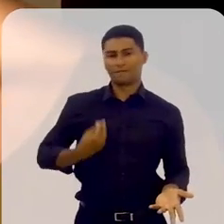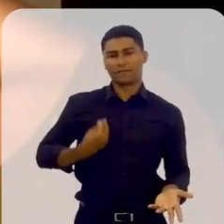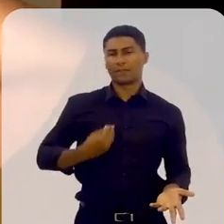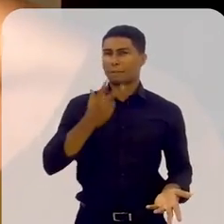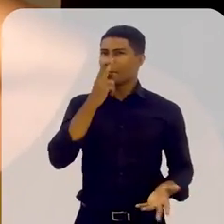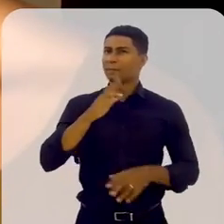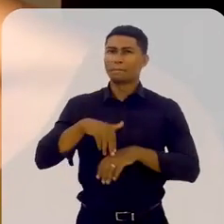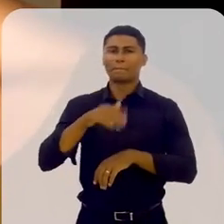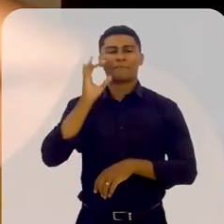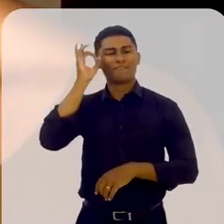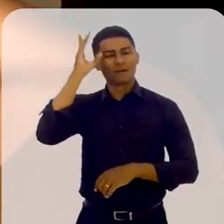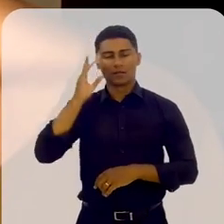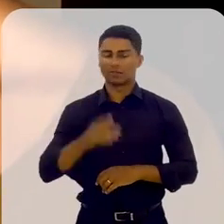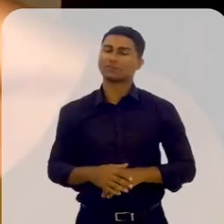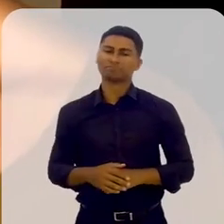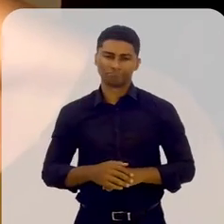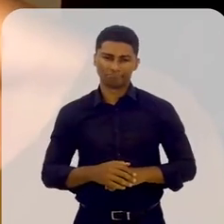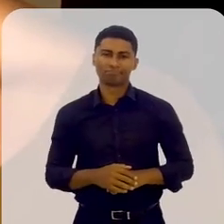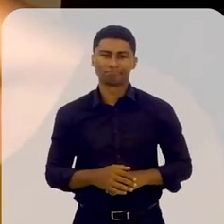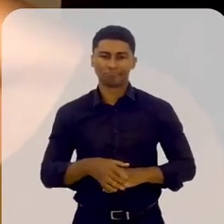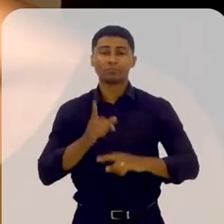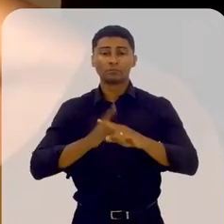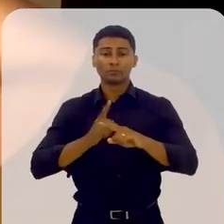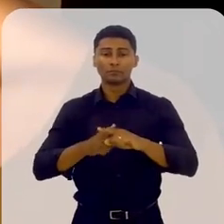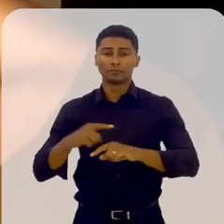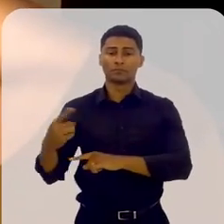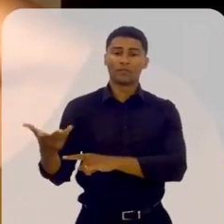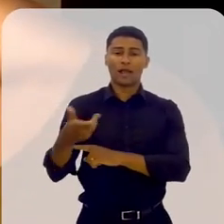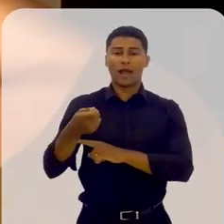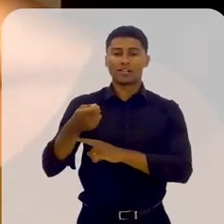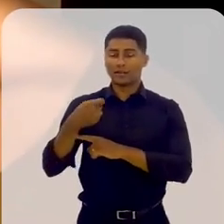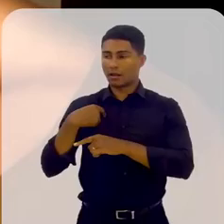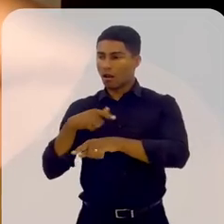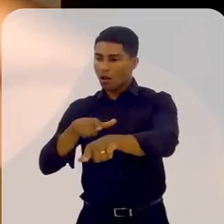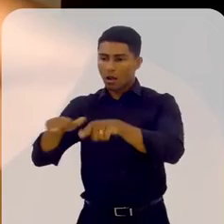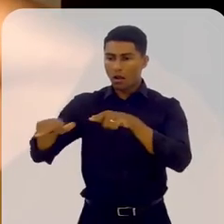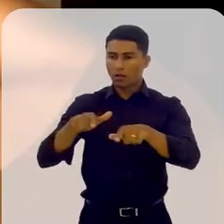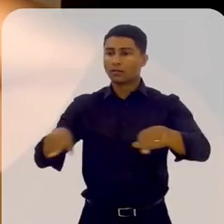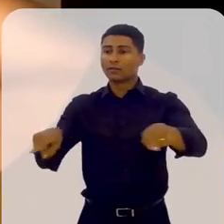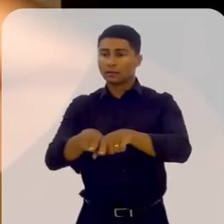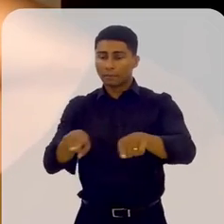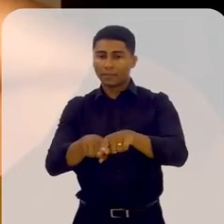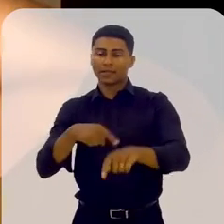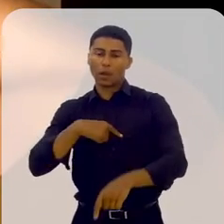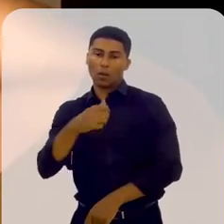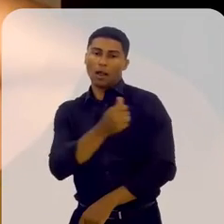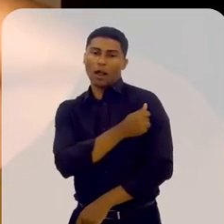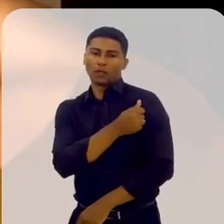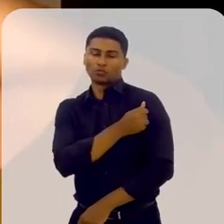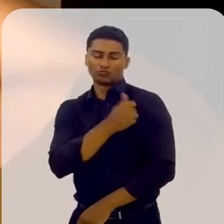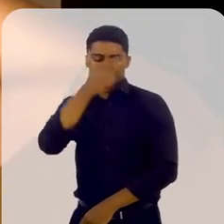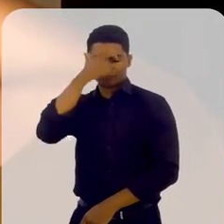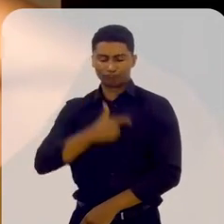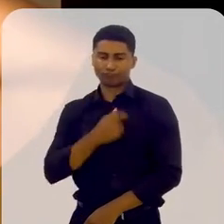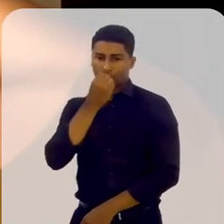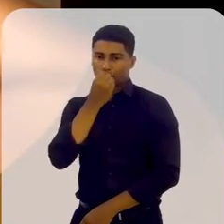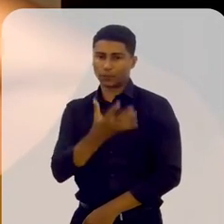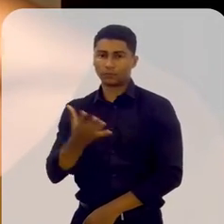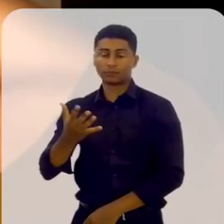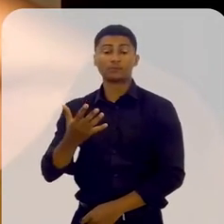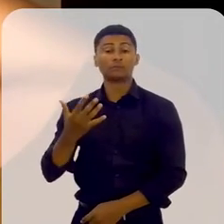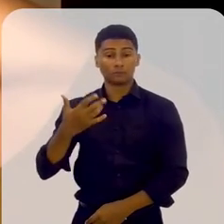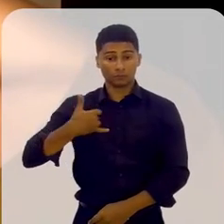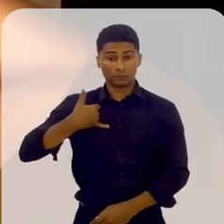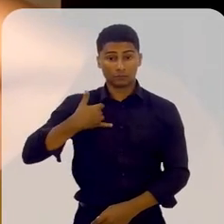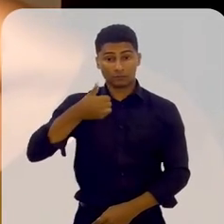esse meu trânsito por conta dessas coisas, por conta do meu envolvimento com a arte e por conta de eu ser um ótimo aluno. Então, com 15